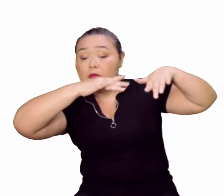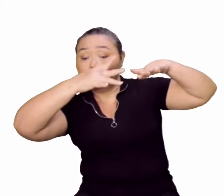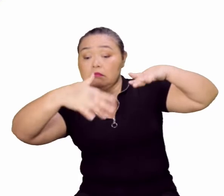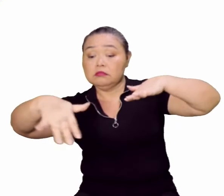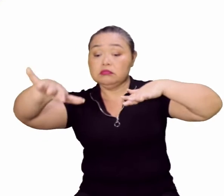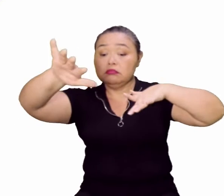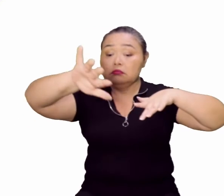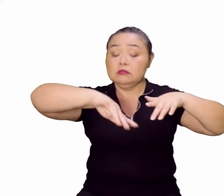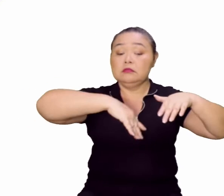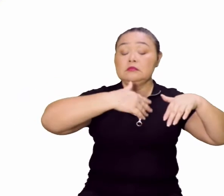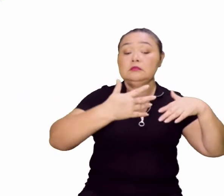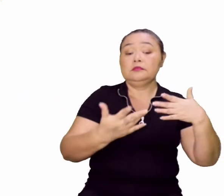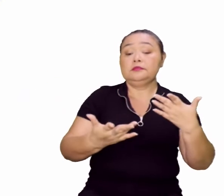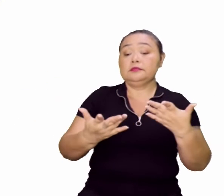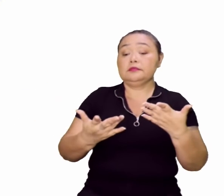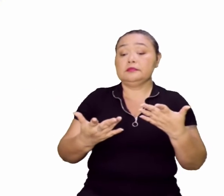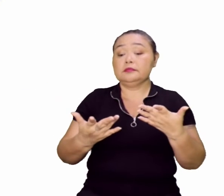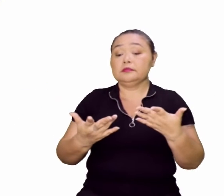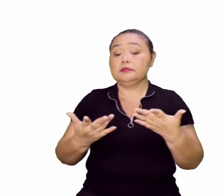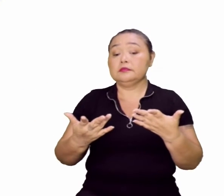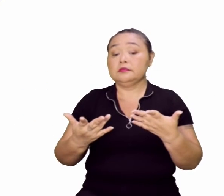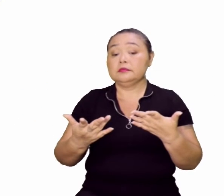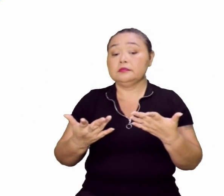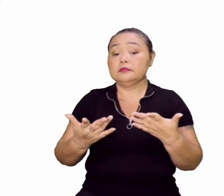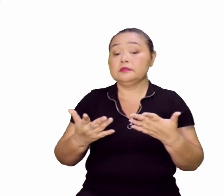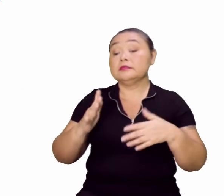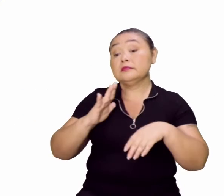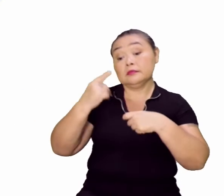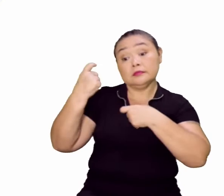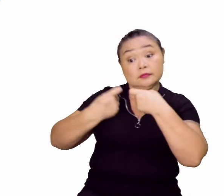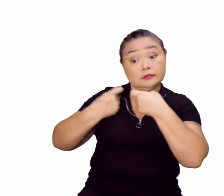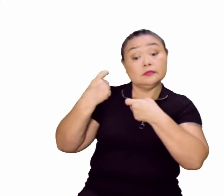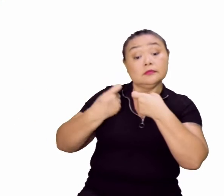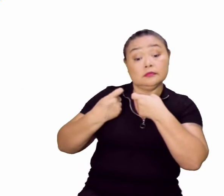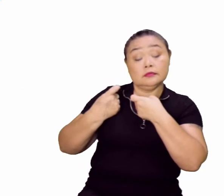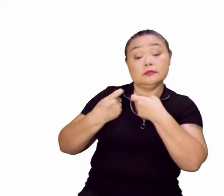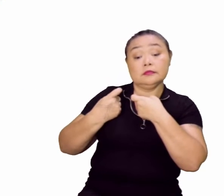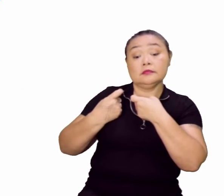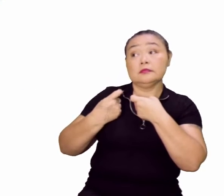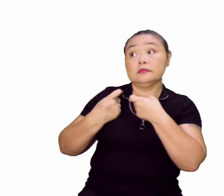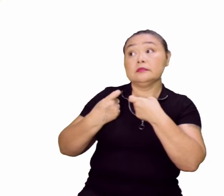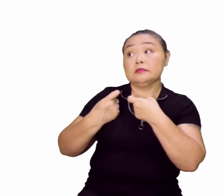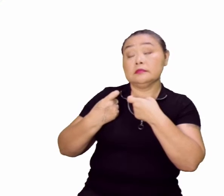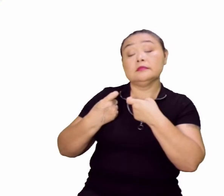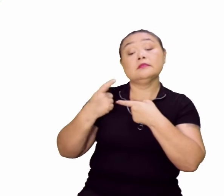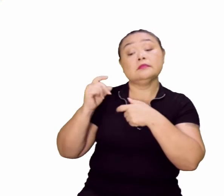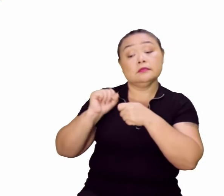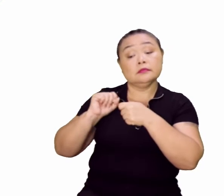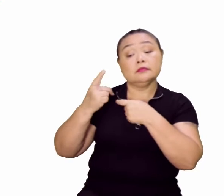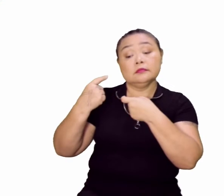Pode ser também uma questão de ideologia política, pode ser uma questão de